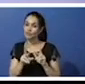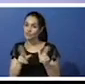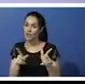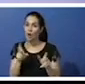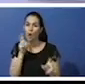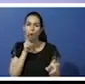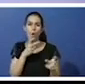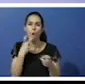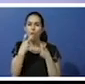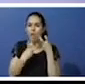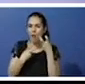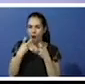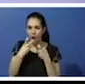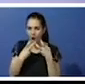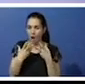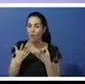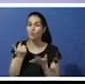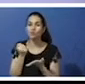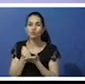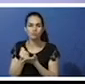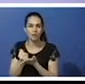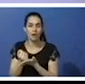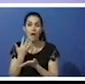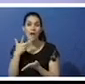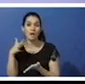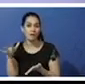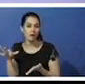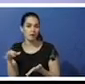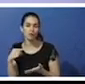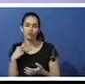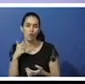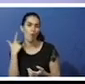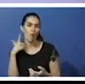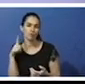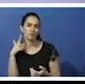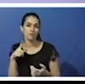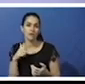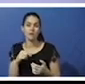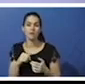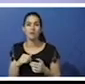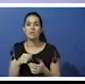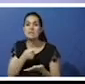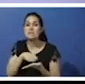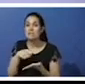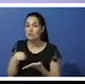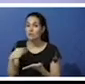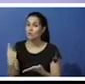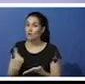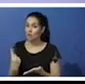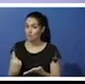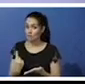oral, explorando a oralidade com a criança que às vezes ainda não tem a escrita desenvolvida, tá?